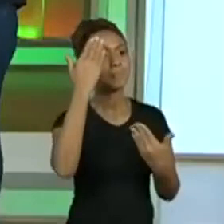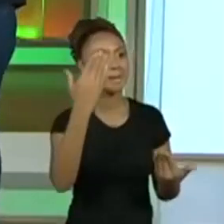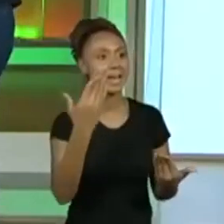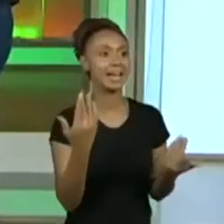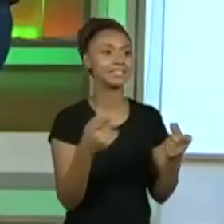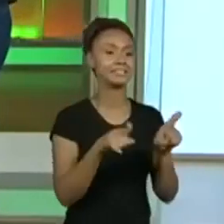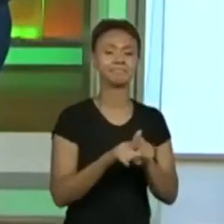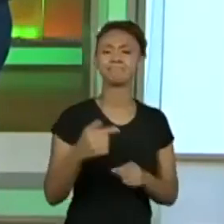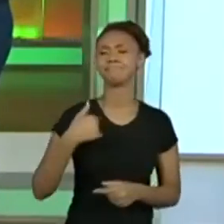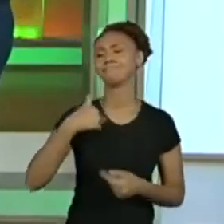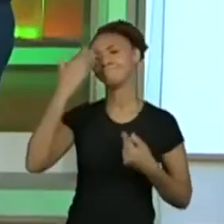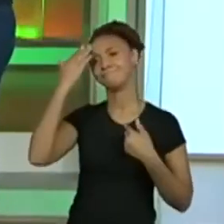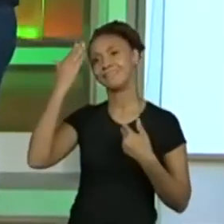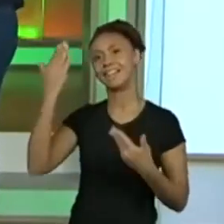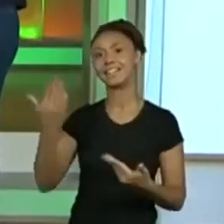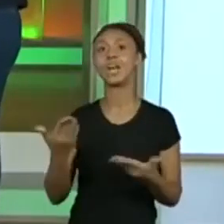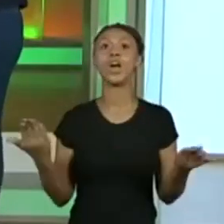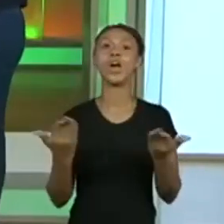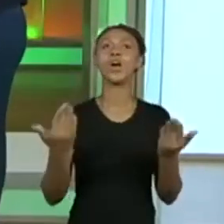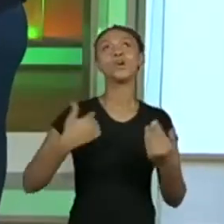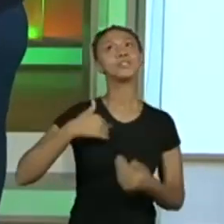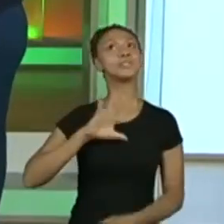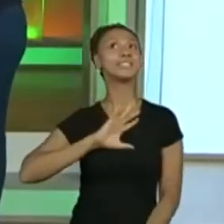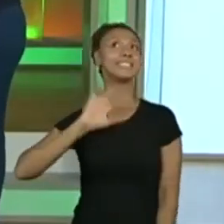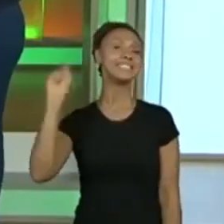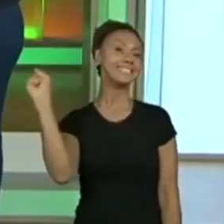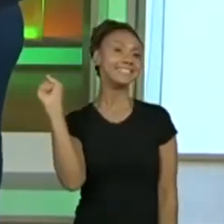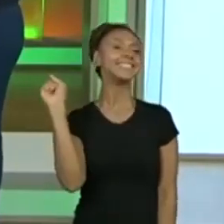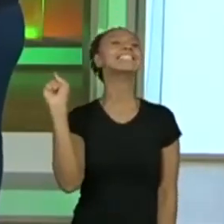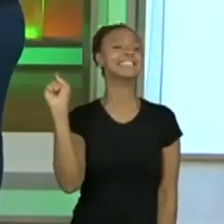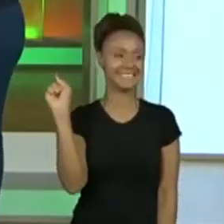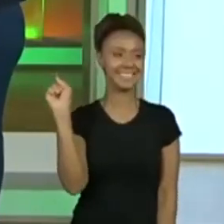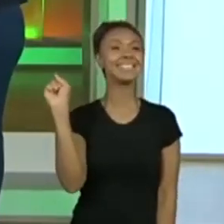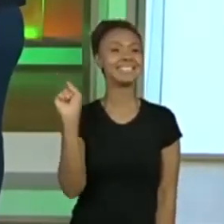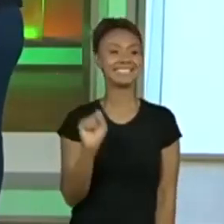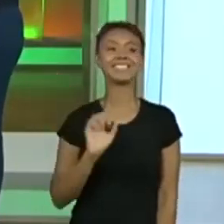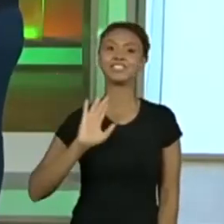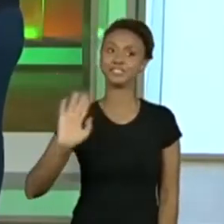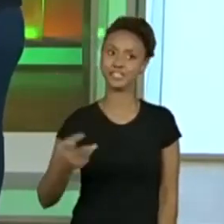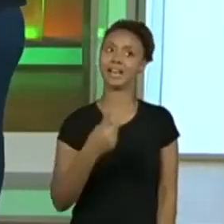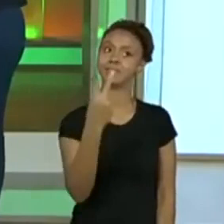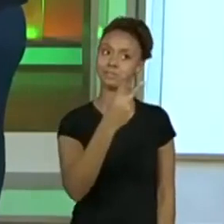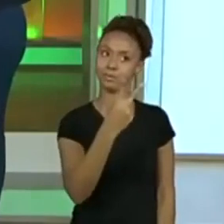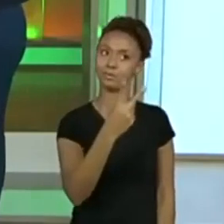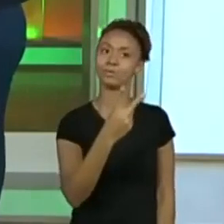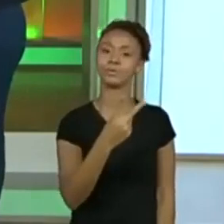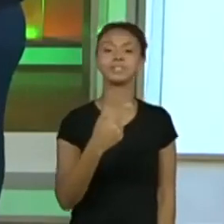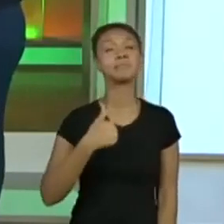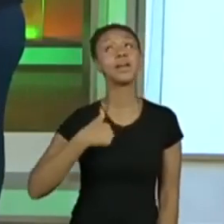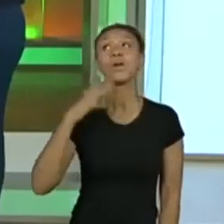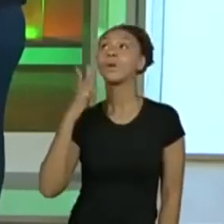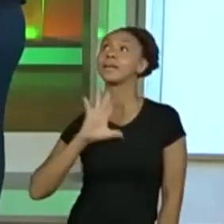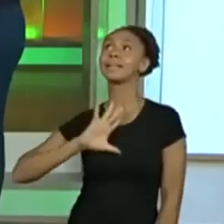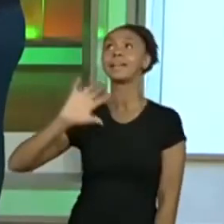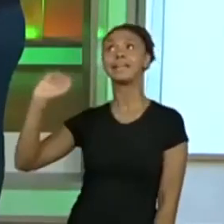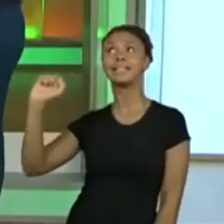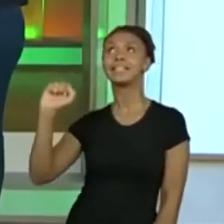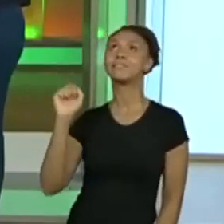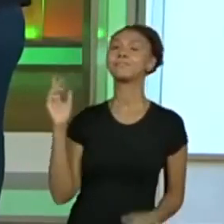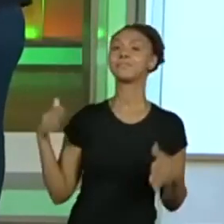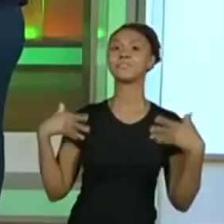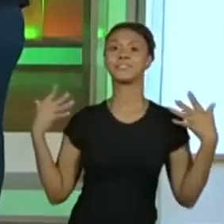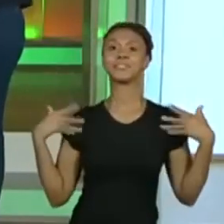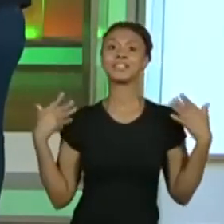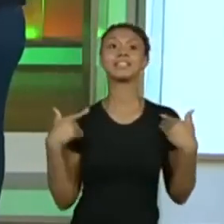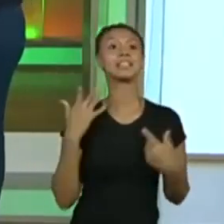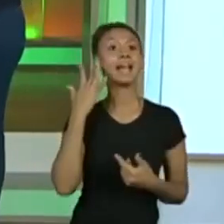Eu que agradeço sempre. Hoje eu ganhei. Ganhou pela segunda vez. Mas eu ganhei, estou super feliz. E amanhã vou contar